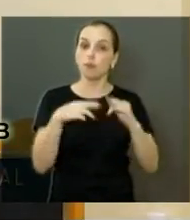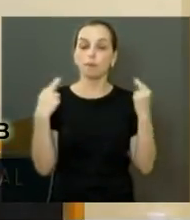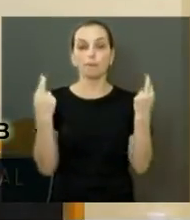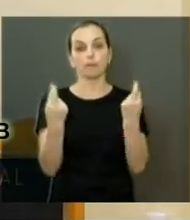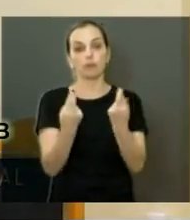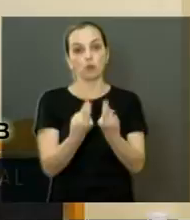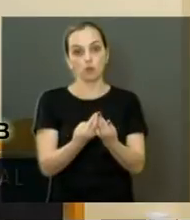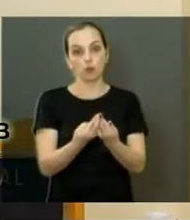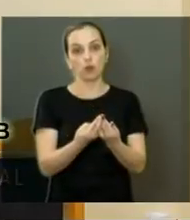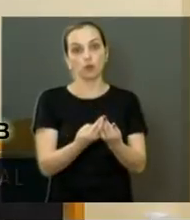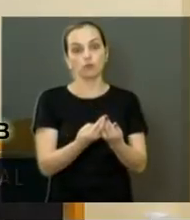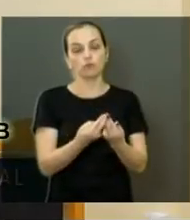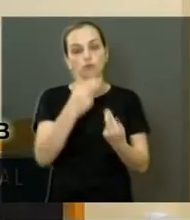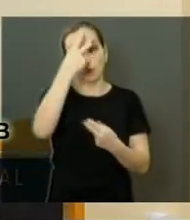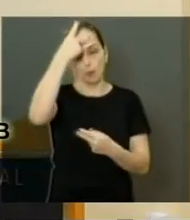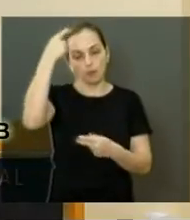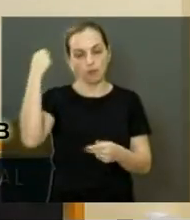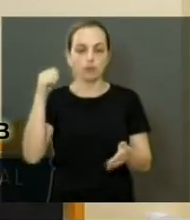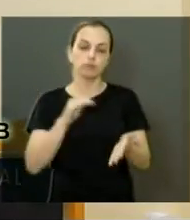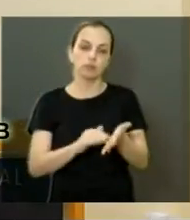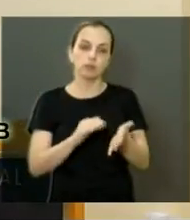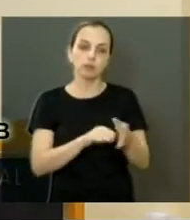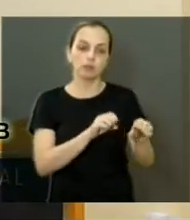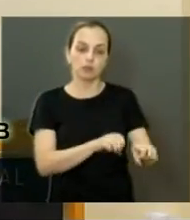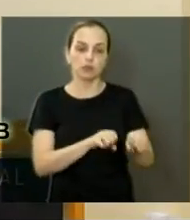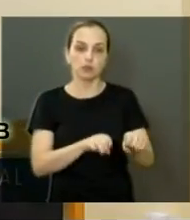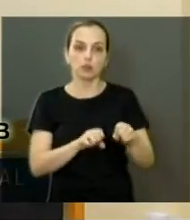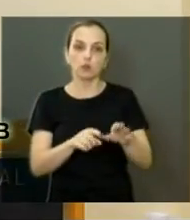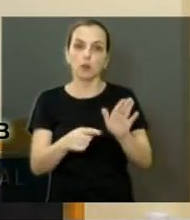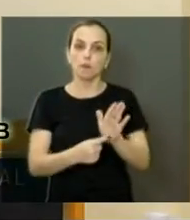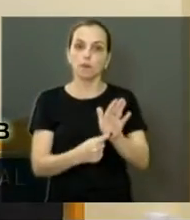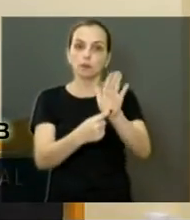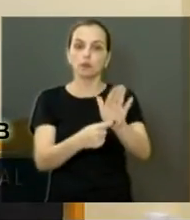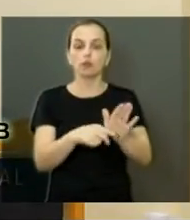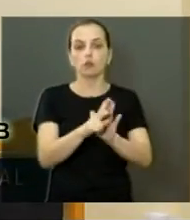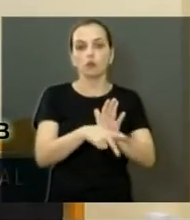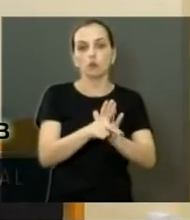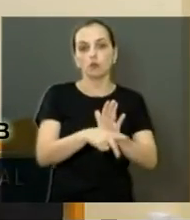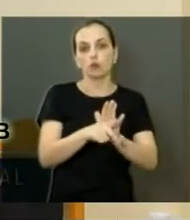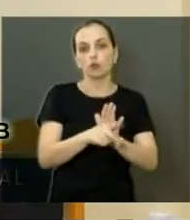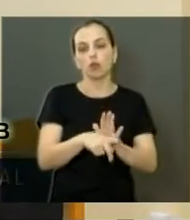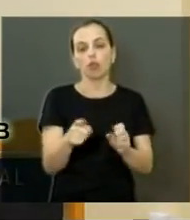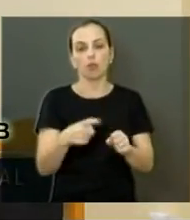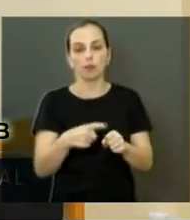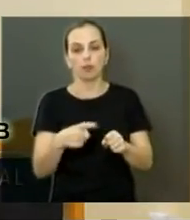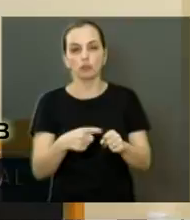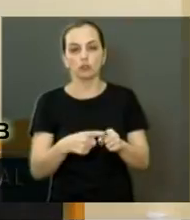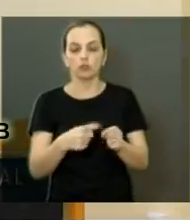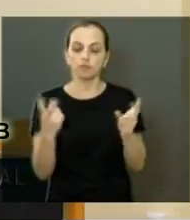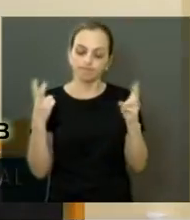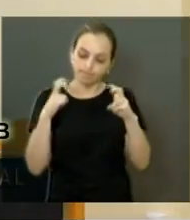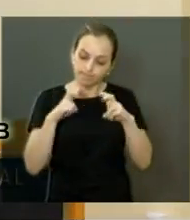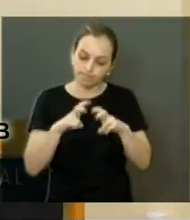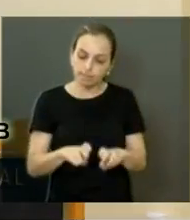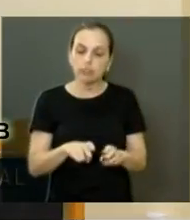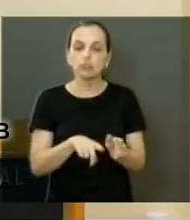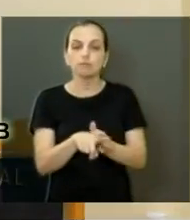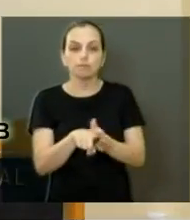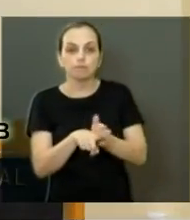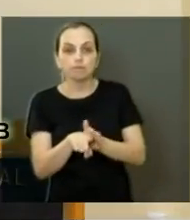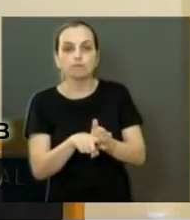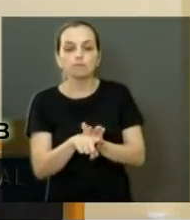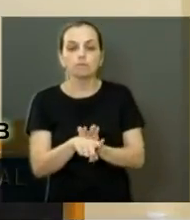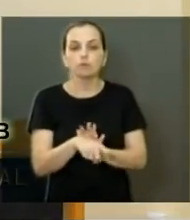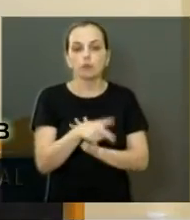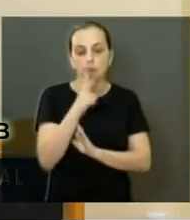secretária, apresentando o projeto da telemedicina, que está em análise aí para, se possível,